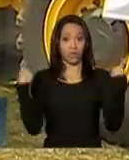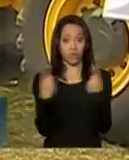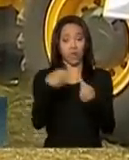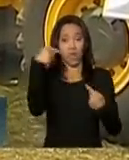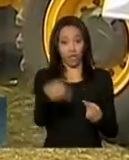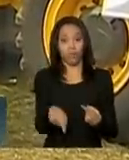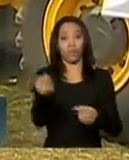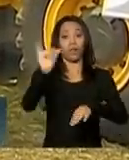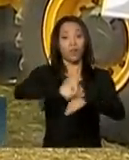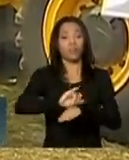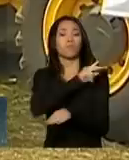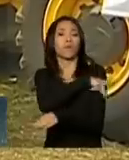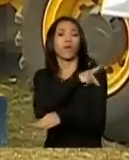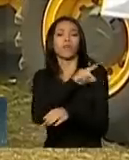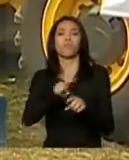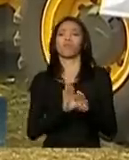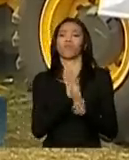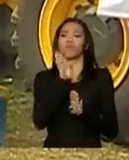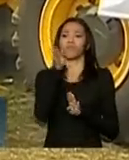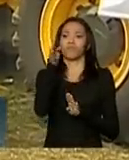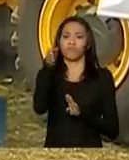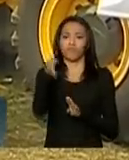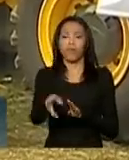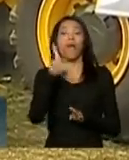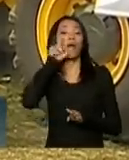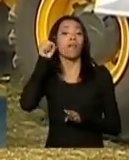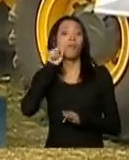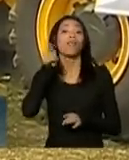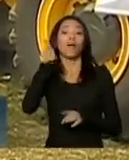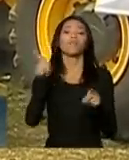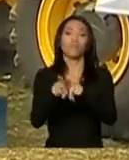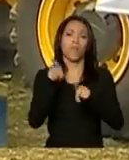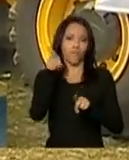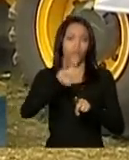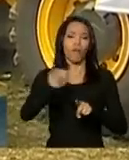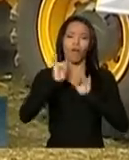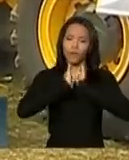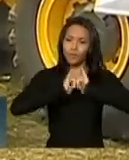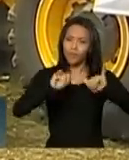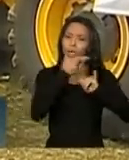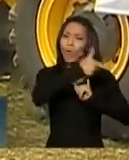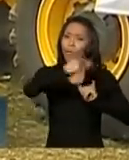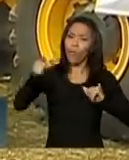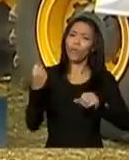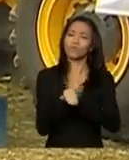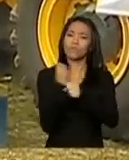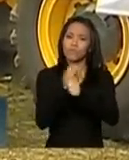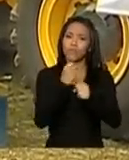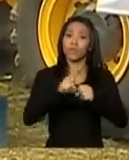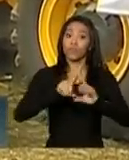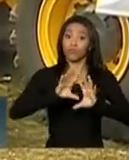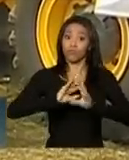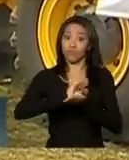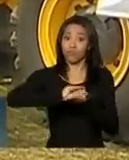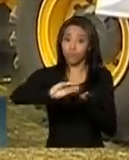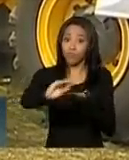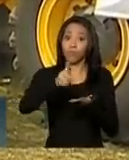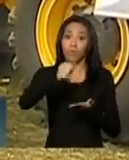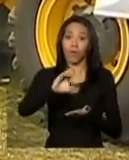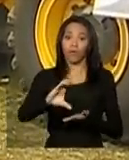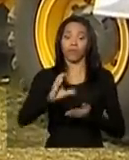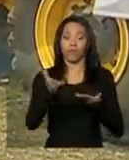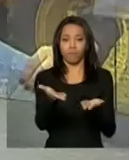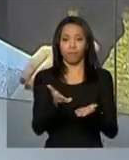ucef segue para Maceió em Alagoas onde ela também deve anunciar outros investimentos do programa de aceleração do crescimento